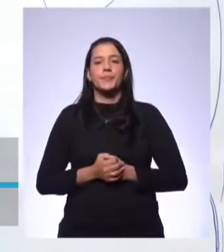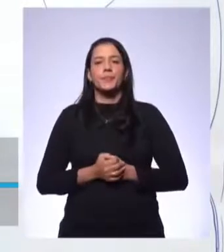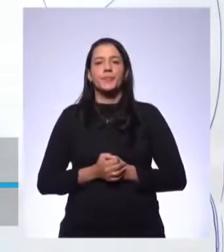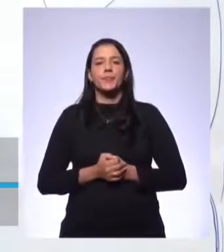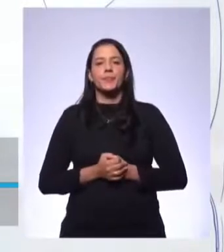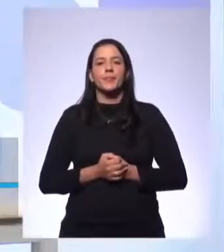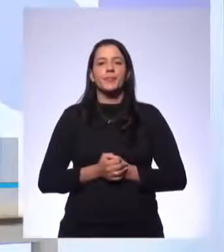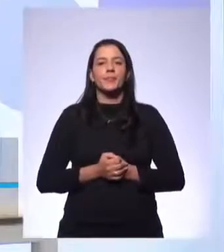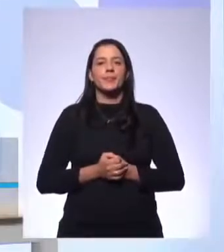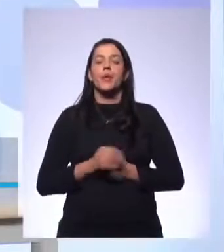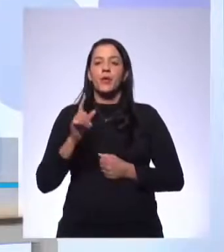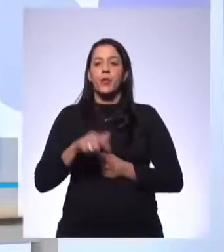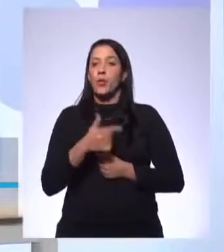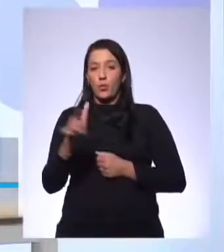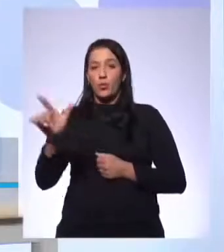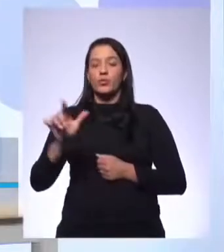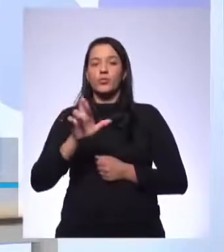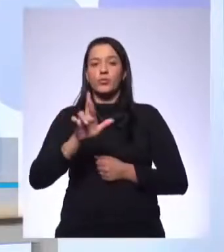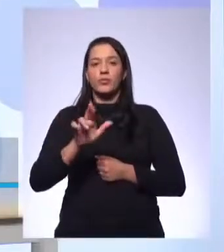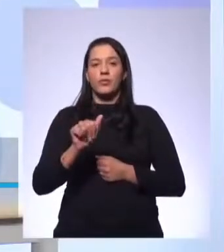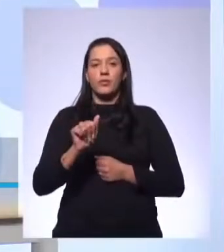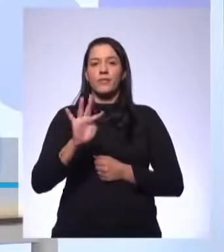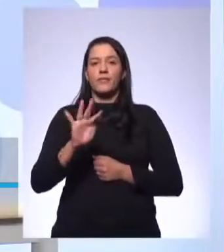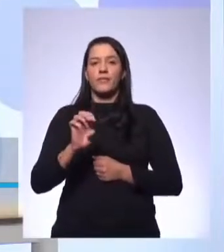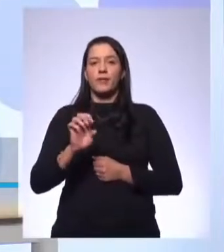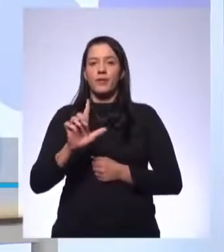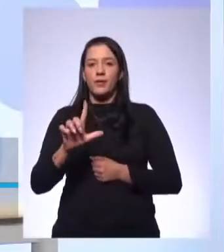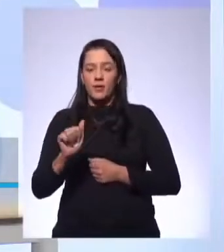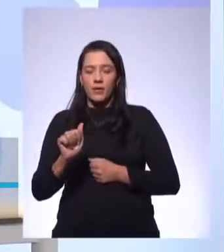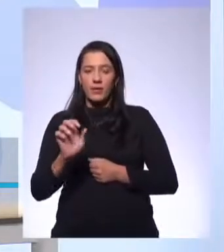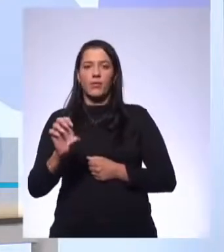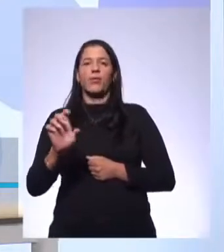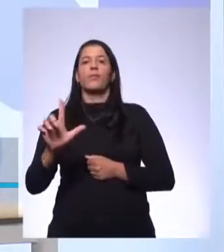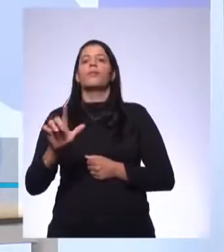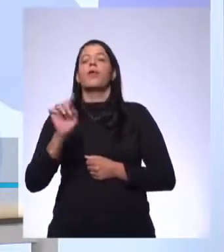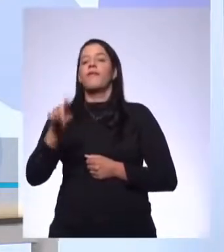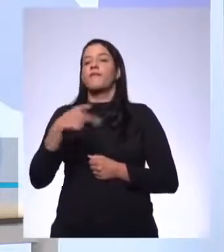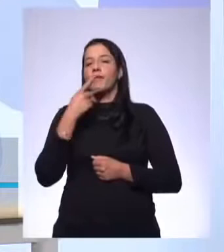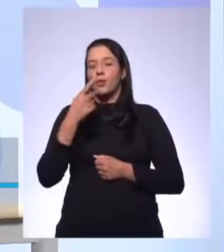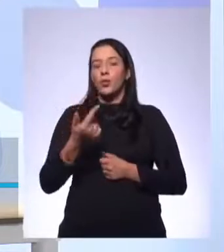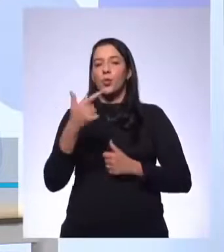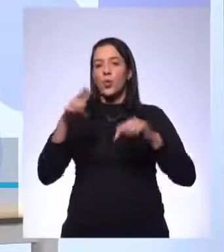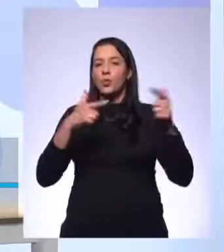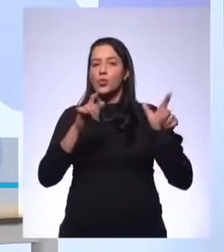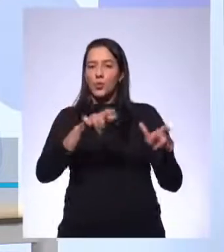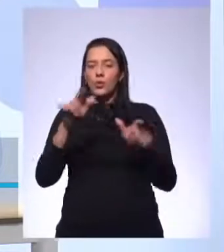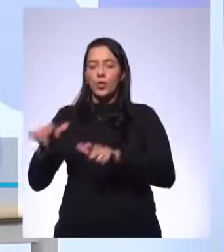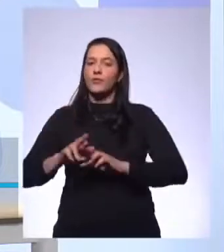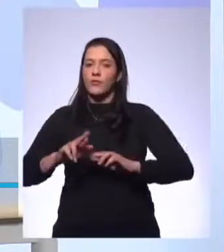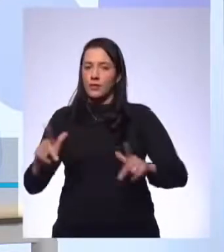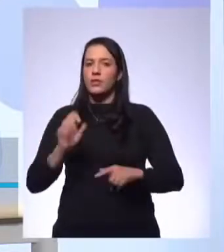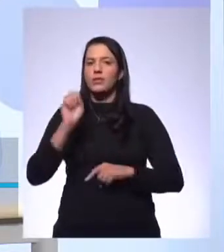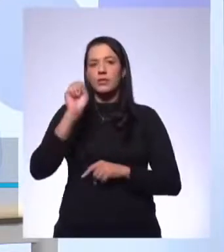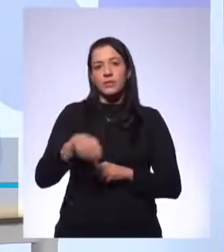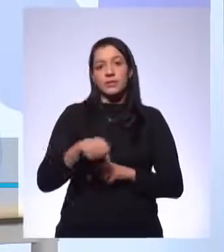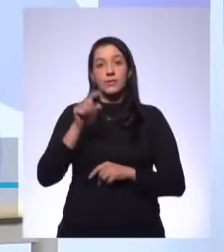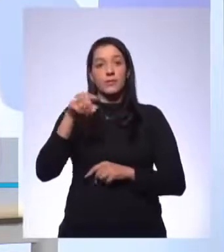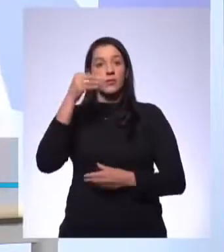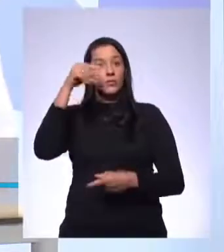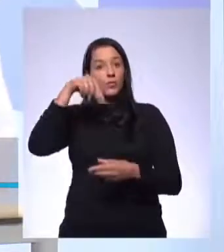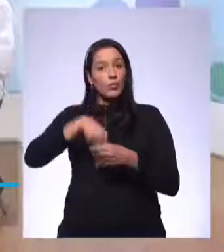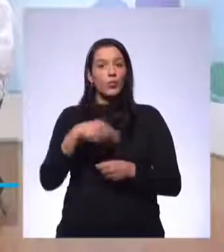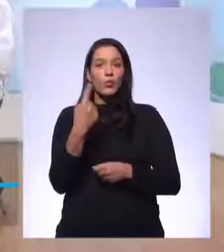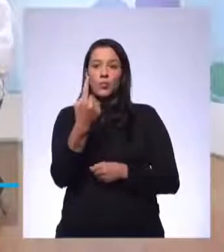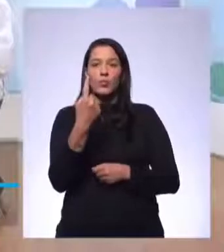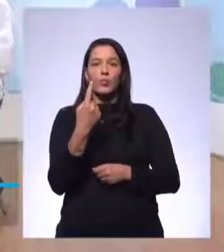Aí, ó, aqui de novo, o Rafael, se for em lugar diferente, sim, mas acho No que mesmo não na sistema, mesma... não. Tá. Tá bom? Então, vou te contar uma novidade que não é